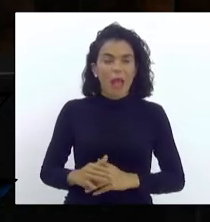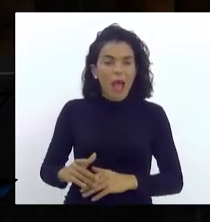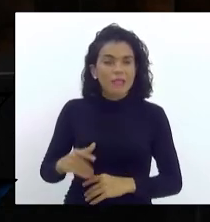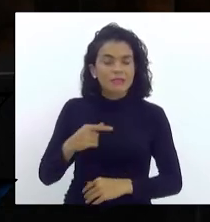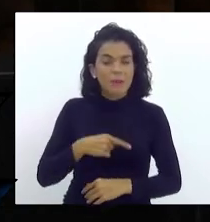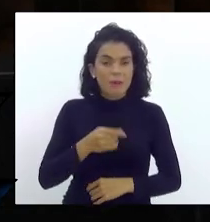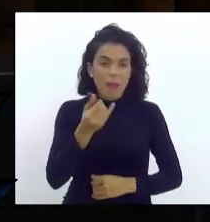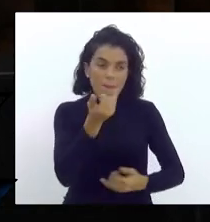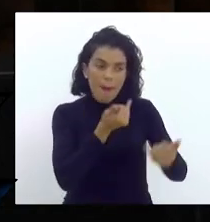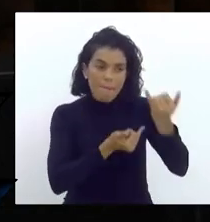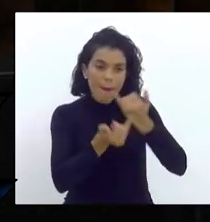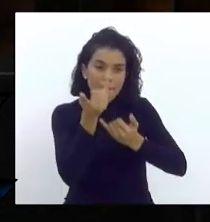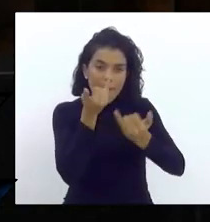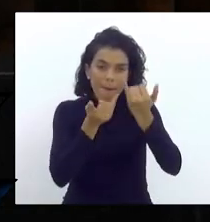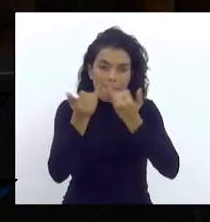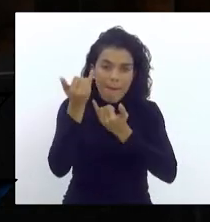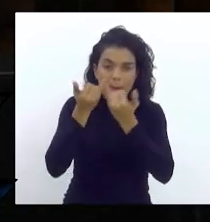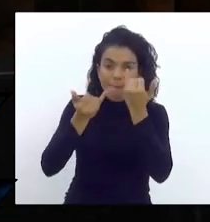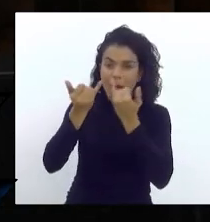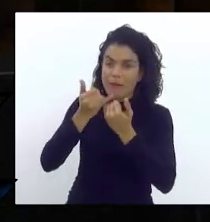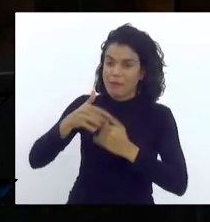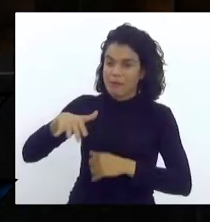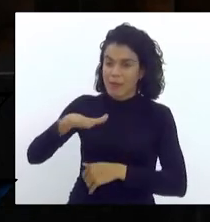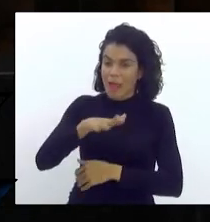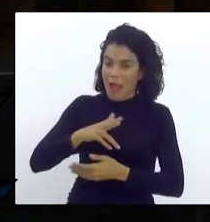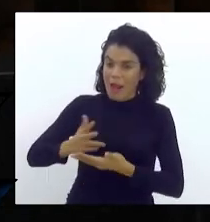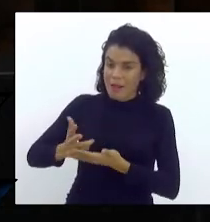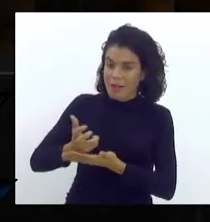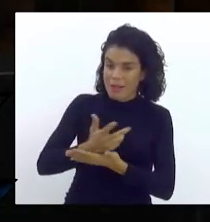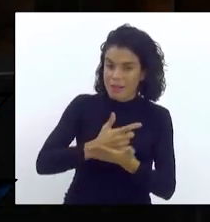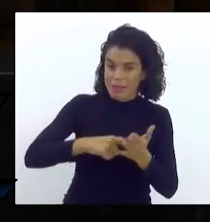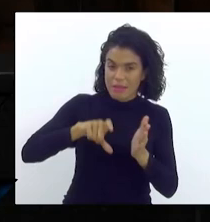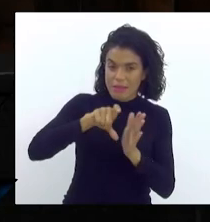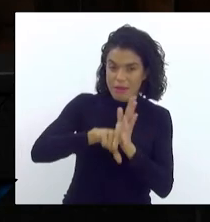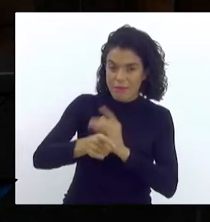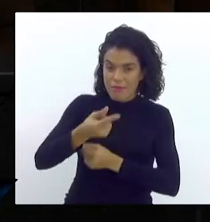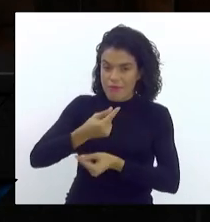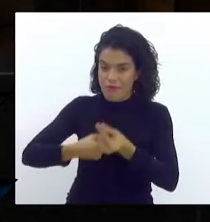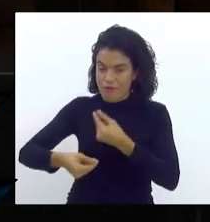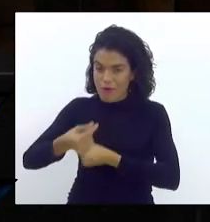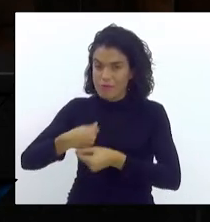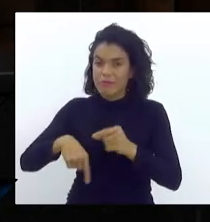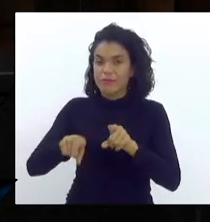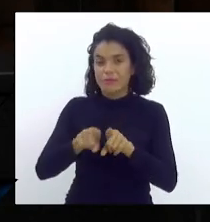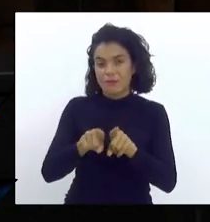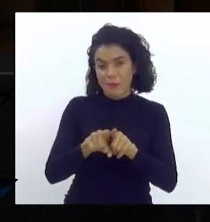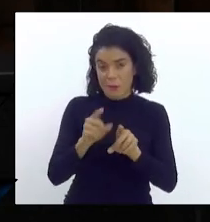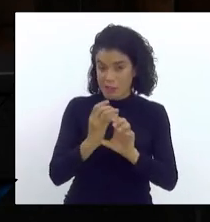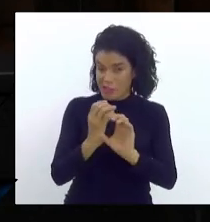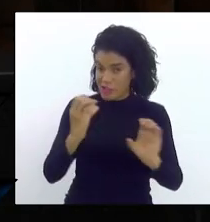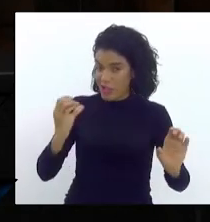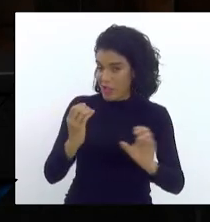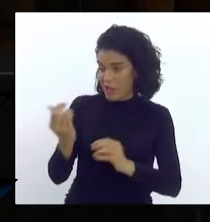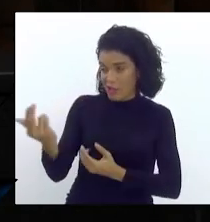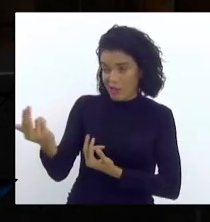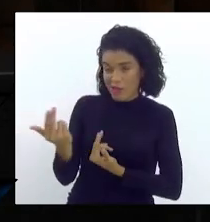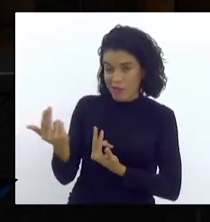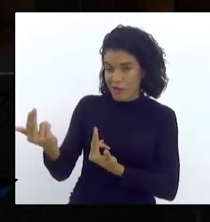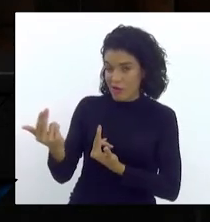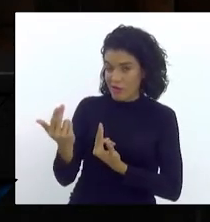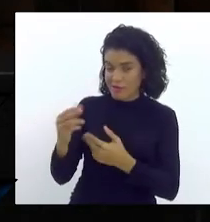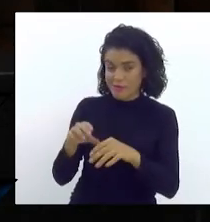situação, principalmente quando se trata da área tributária, financeira e de engenharia, que é meu colega, nós aqui estamos juntos,